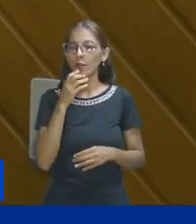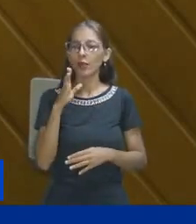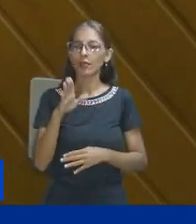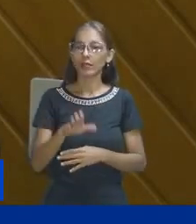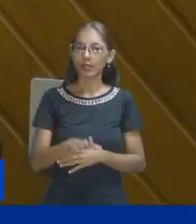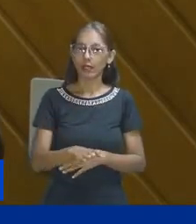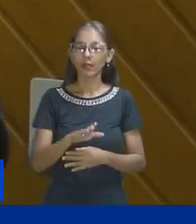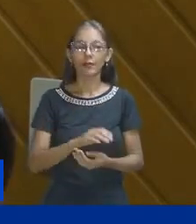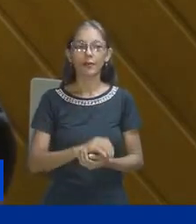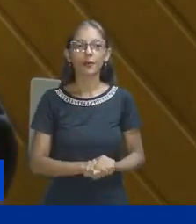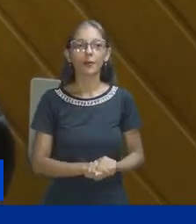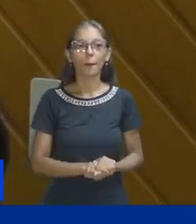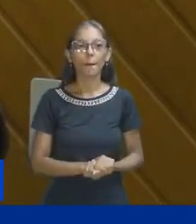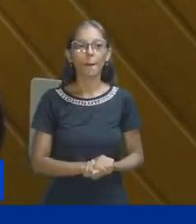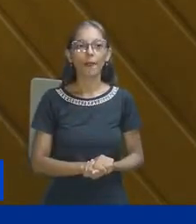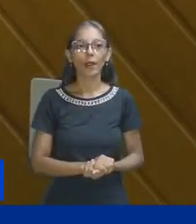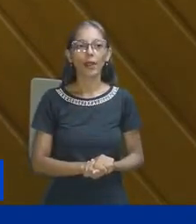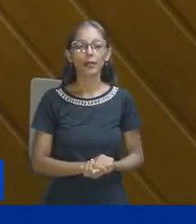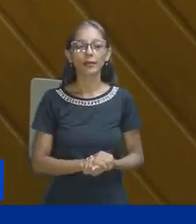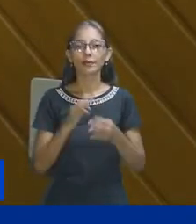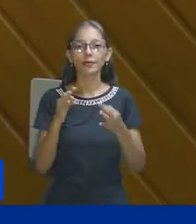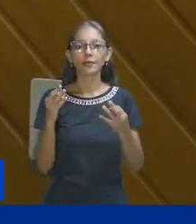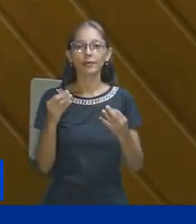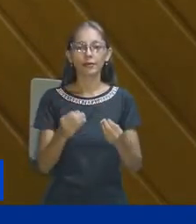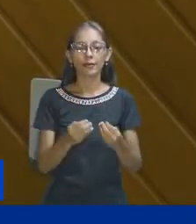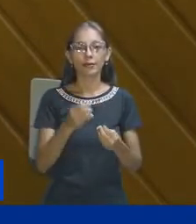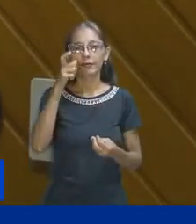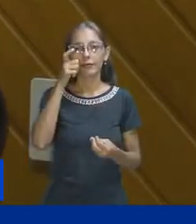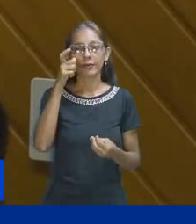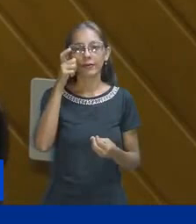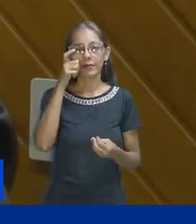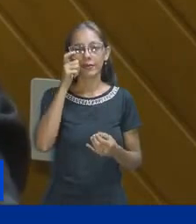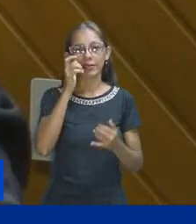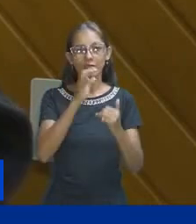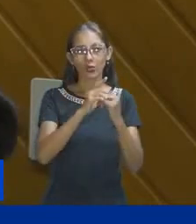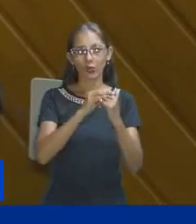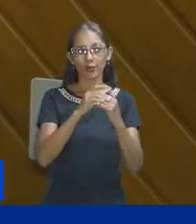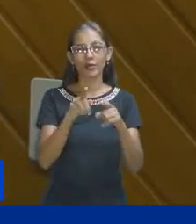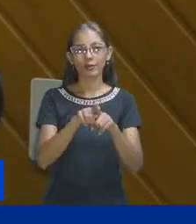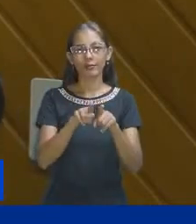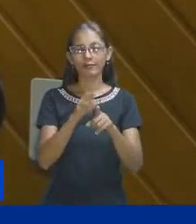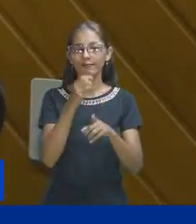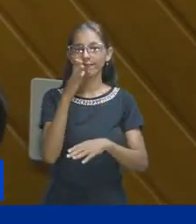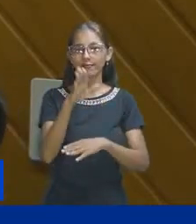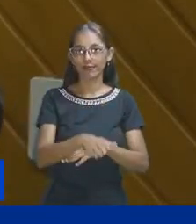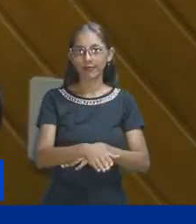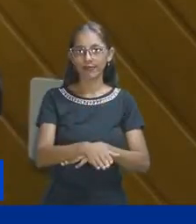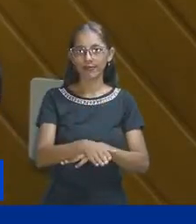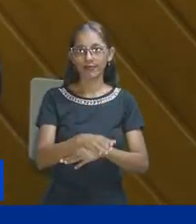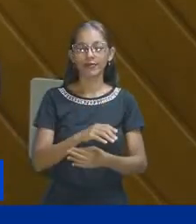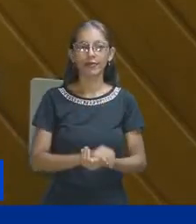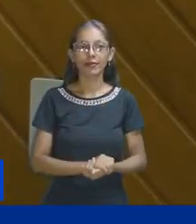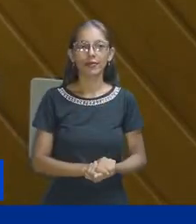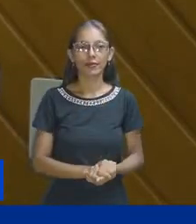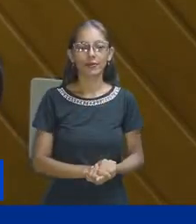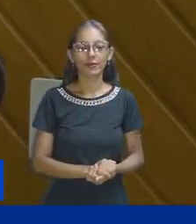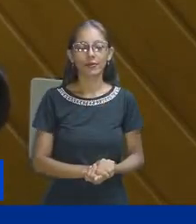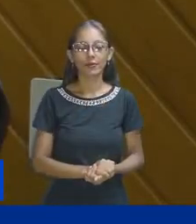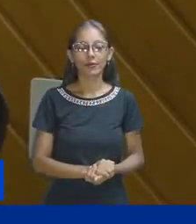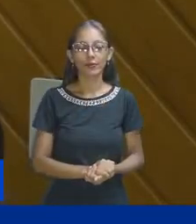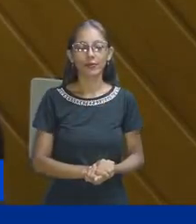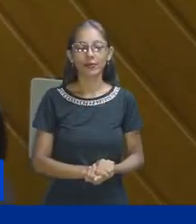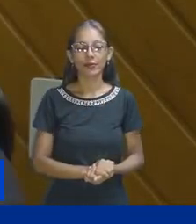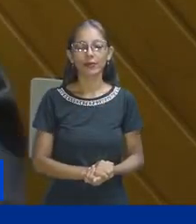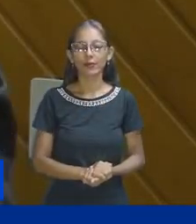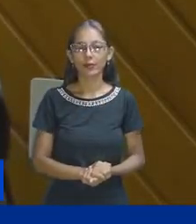Rivaldo Valente. E a todos que nos assistem parcialmente grisalhos, com cavanhaque parcialmente grisalho, os óculos presidente,